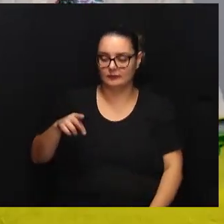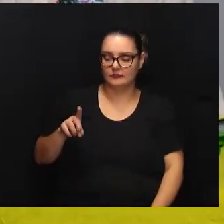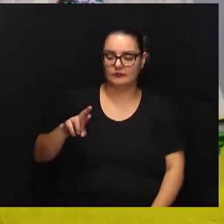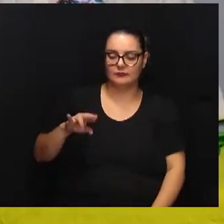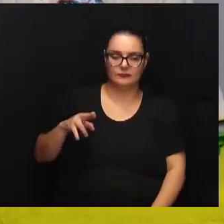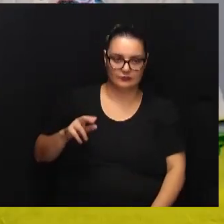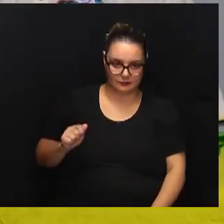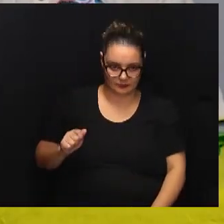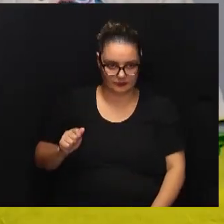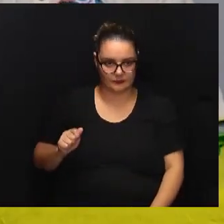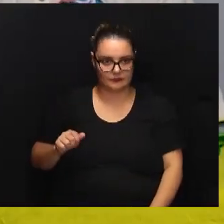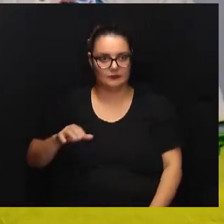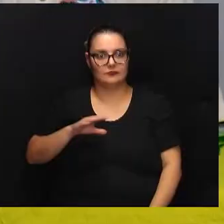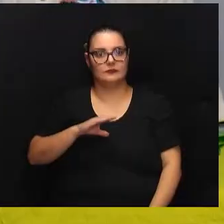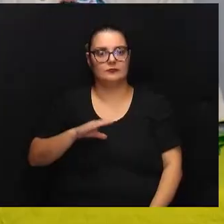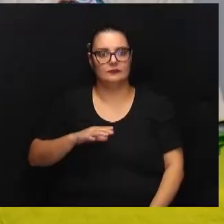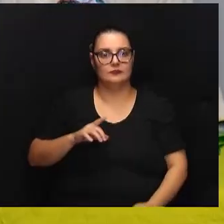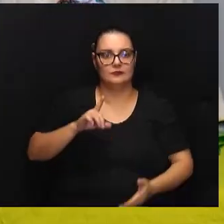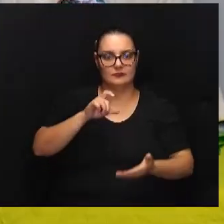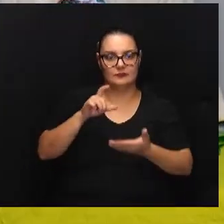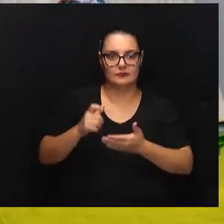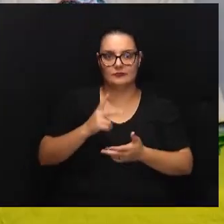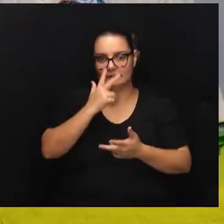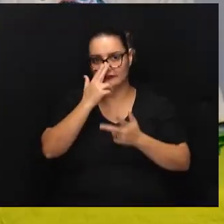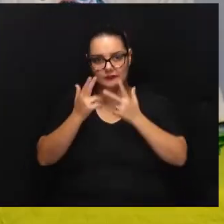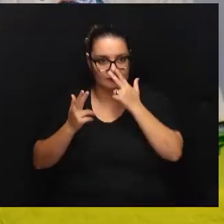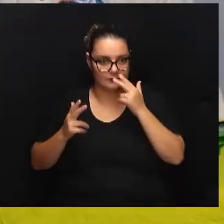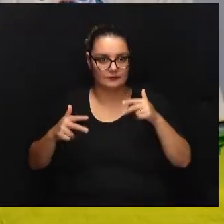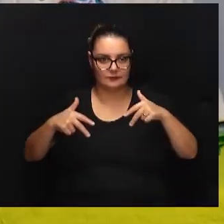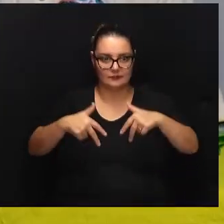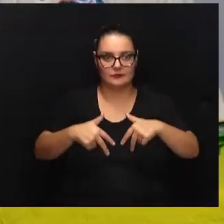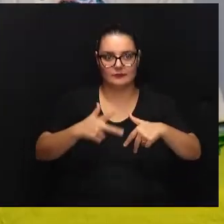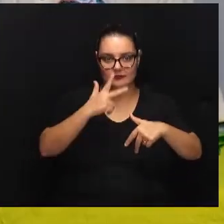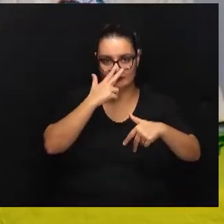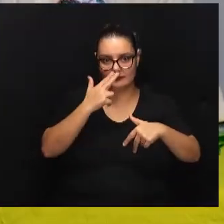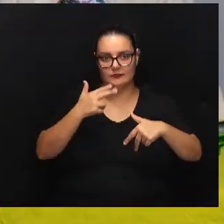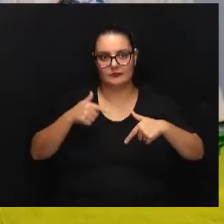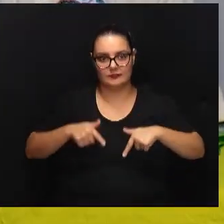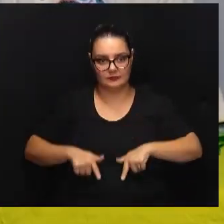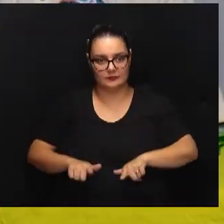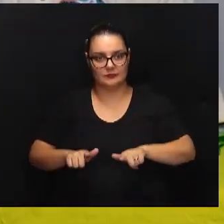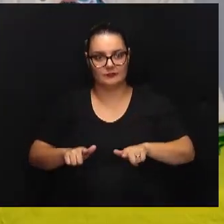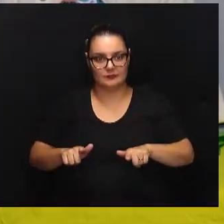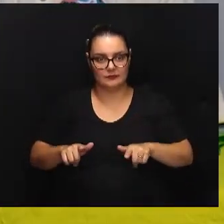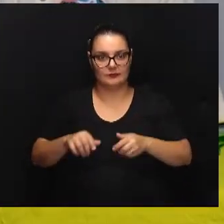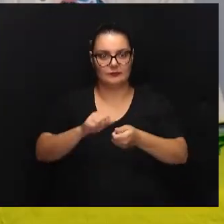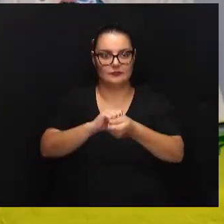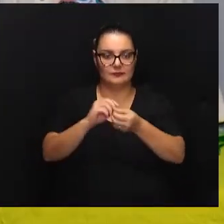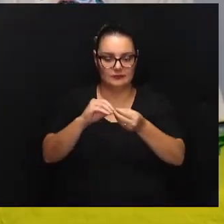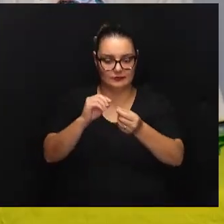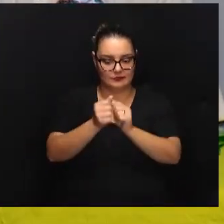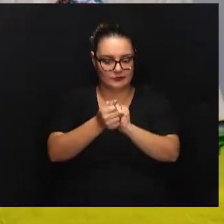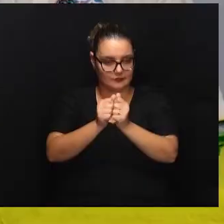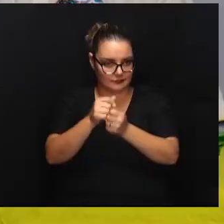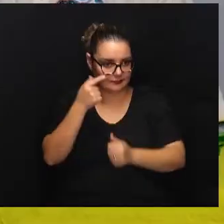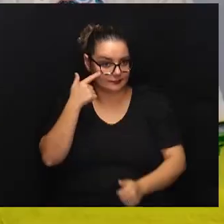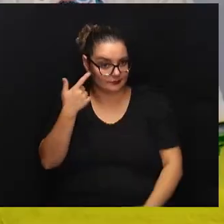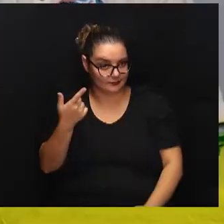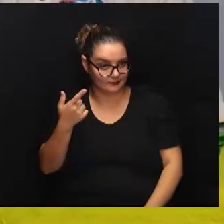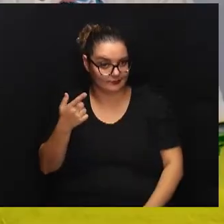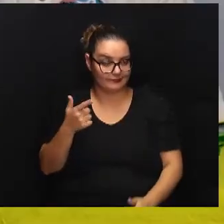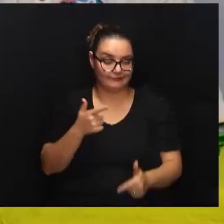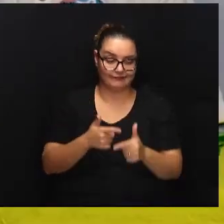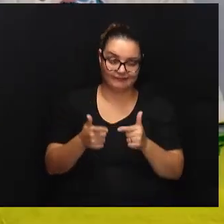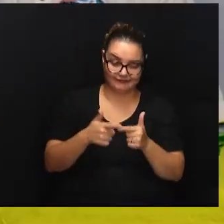figuraça, que hoje está em Londrina, fez as fotos. E eram 2 meninos tão parecidos, que pareceram que eram irmãos gêmeos, e se